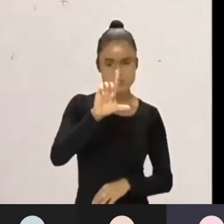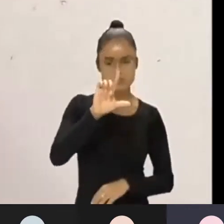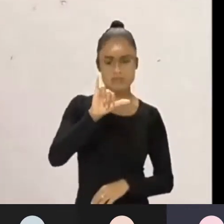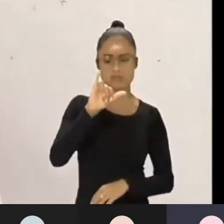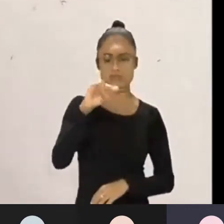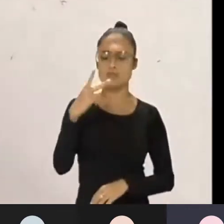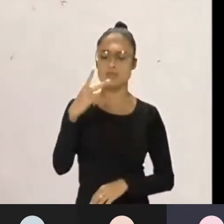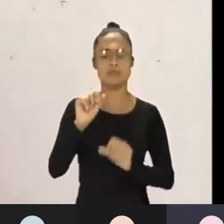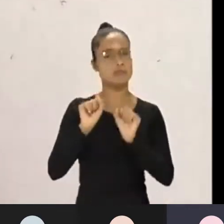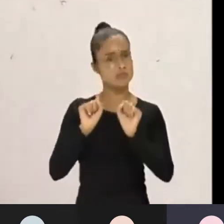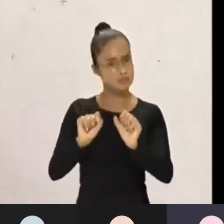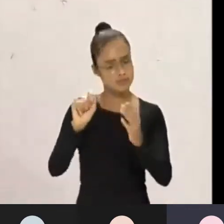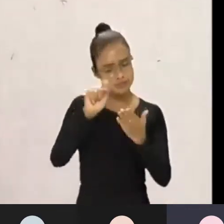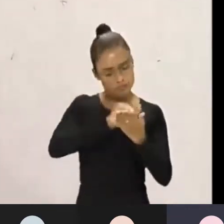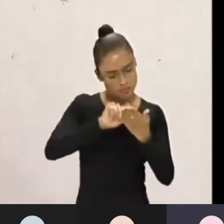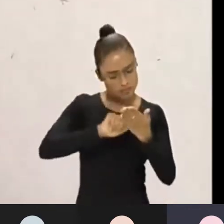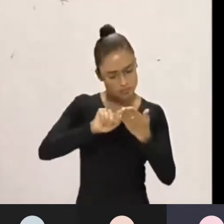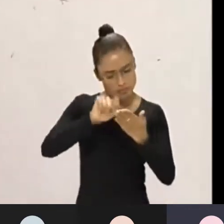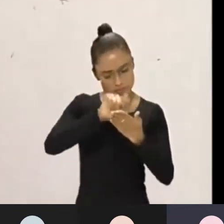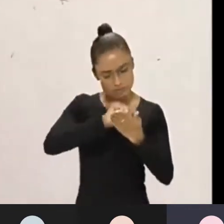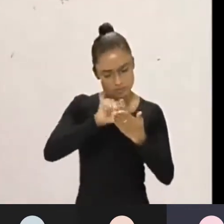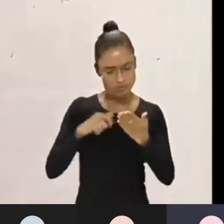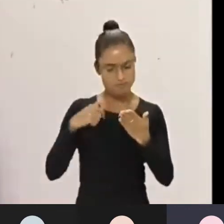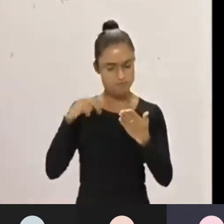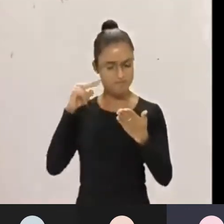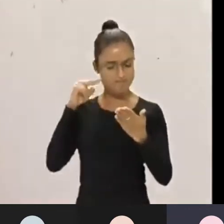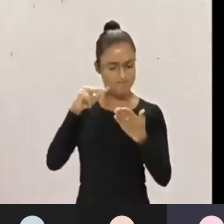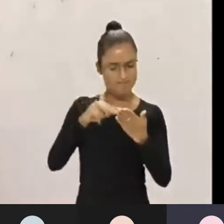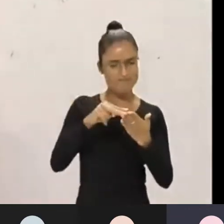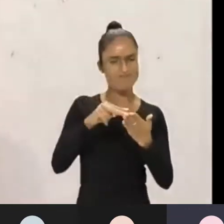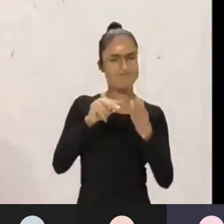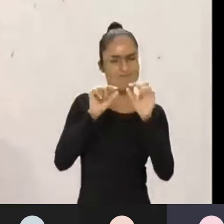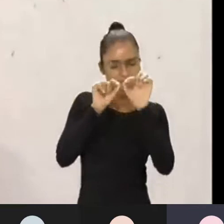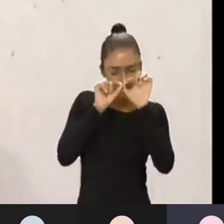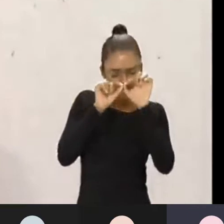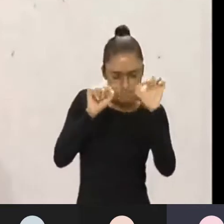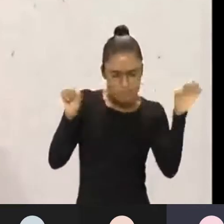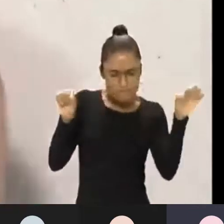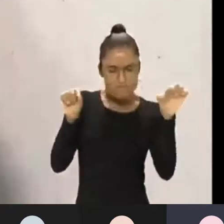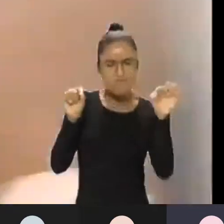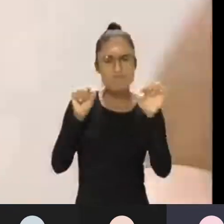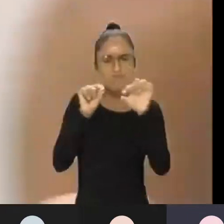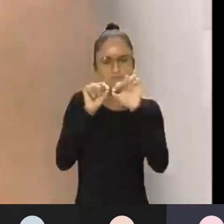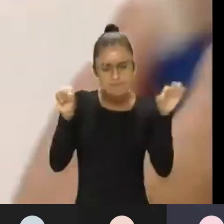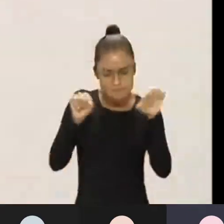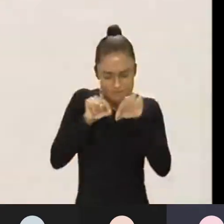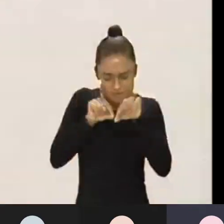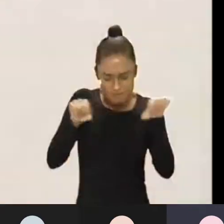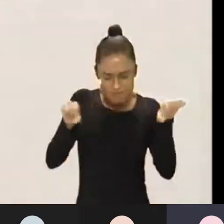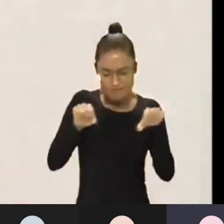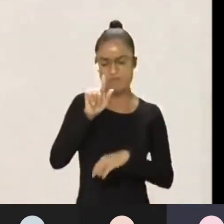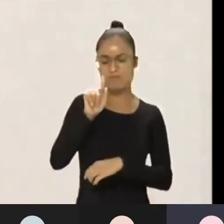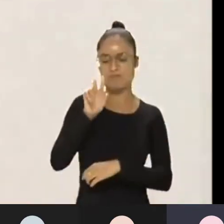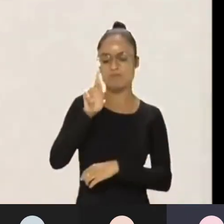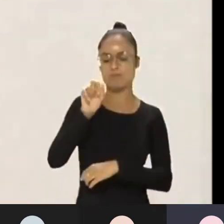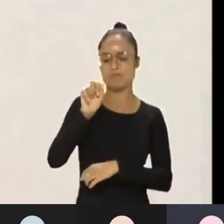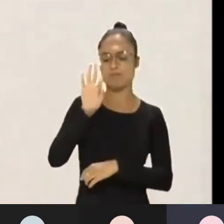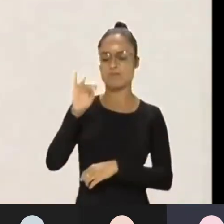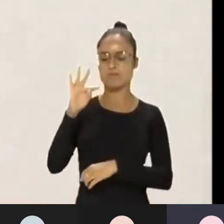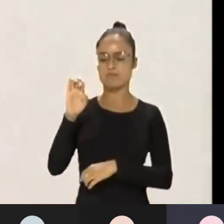elas podem ser apagadas. Eu fiz traçados fortes para você visualizar, eu estou usando um grafite forte, mas quando você está